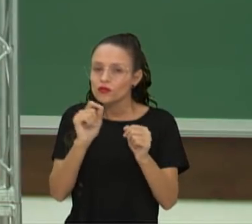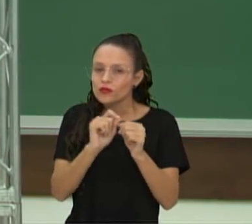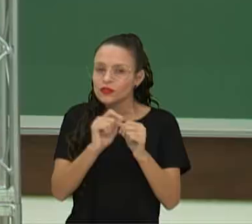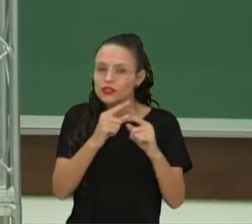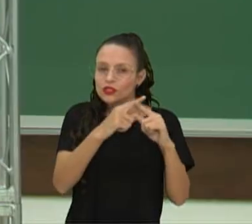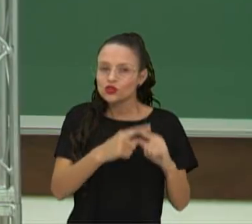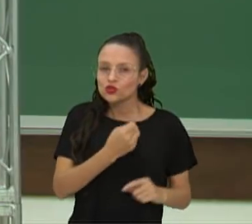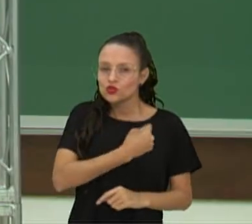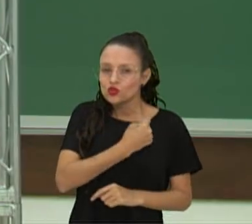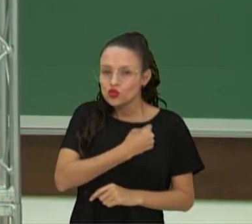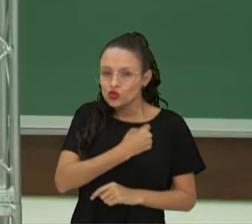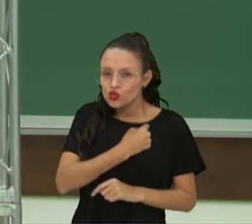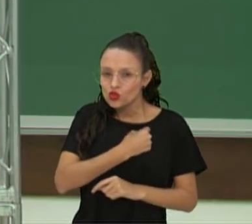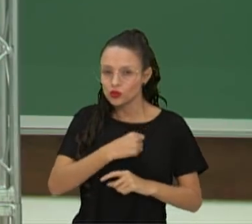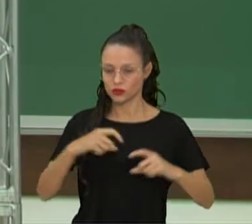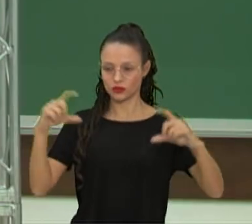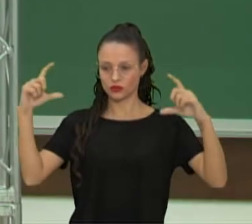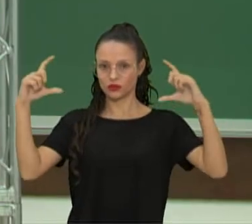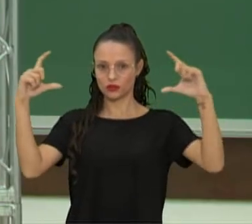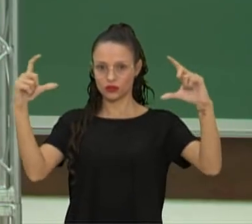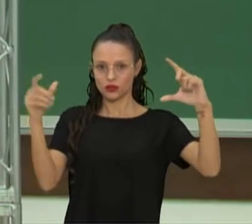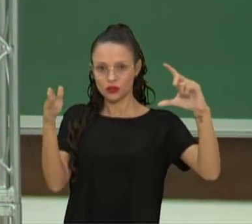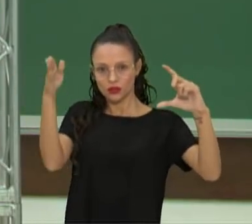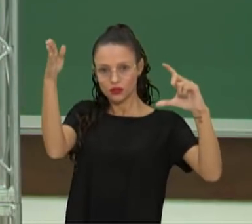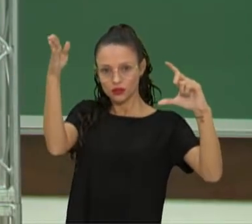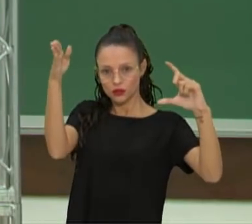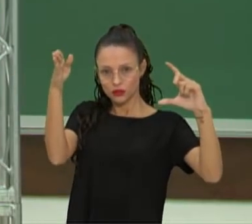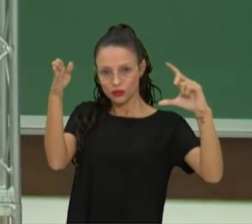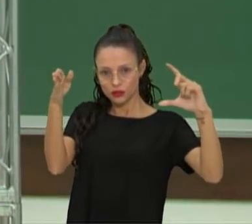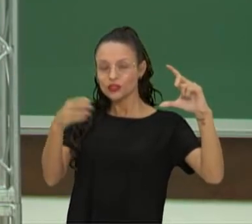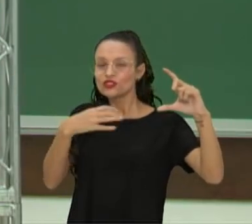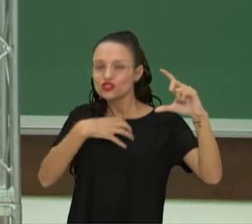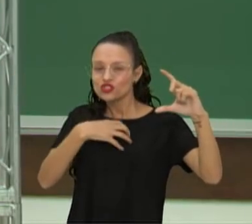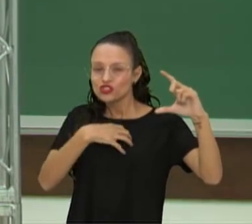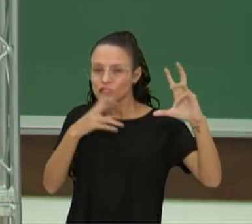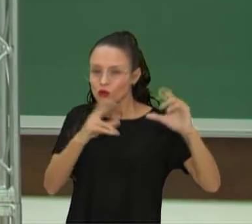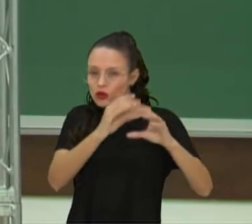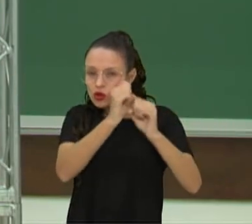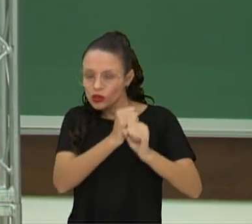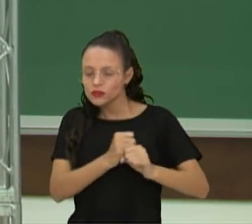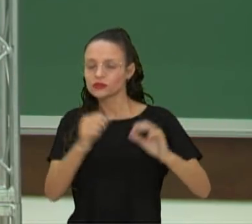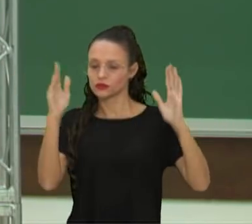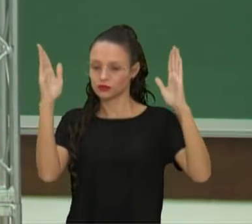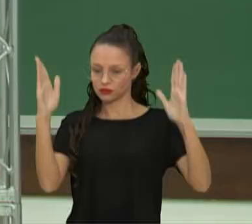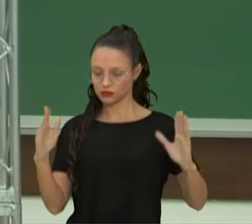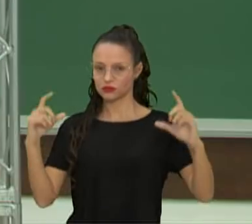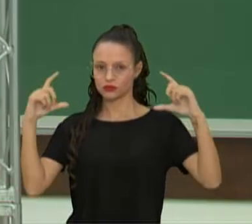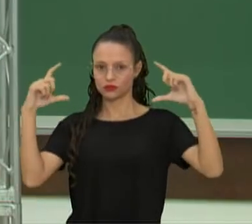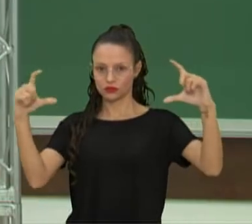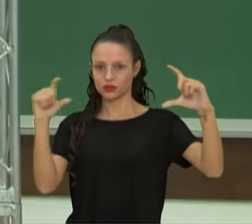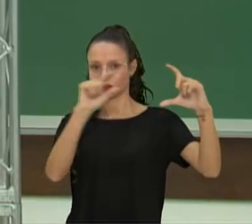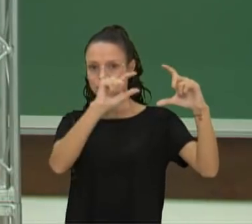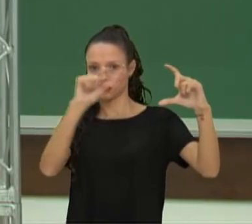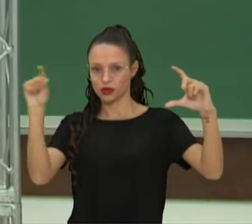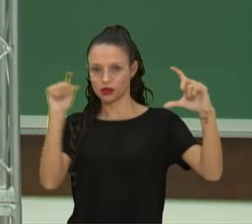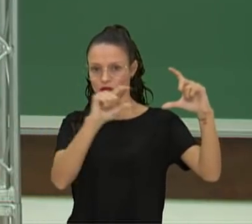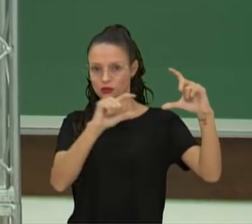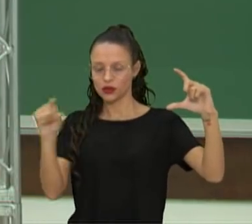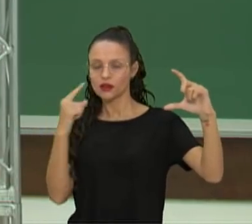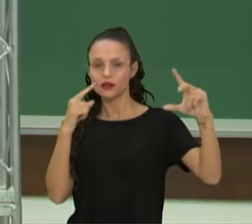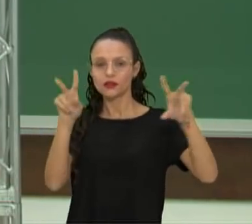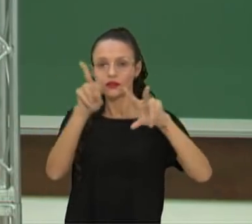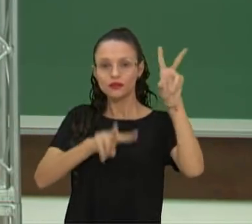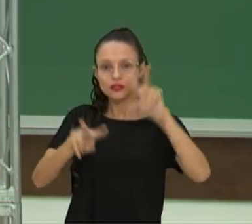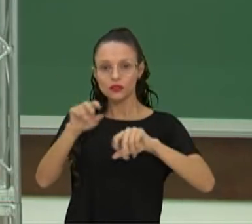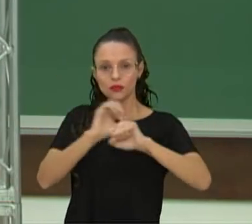multiplicação de números. Nós vamos armar o algoritmo da multiplicação, aquele formatinho, da mesma maneira. E nós vamos visualizar melhor